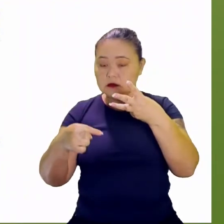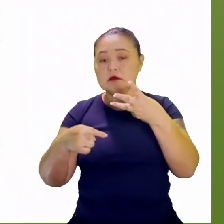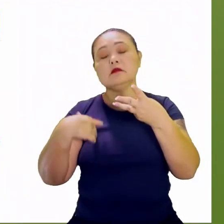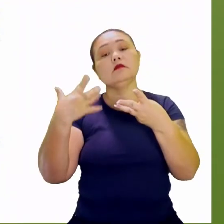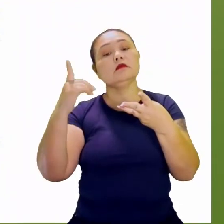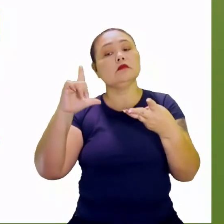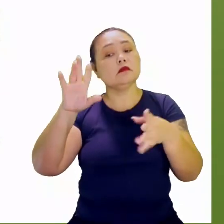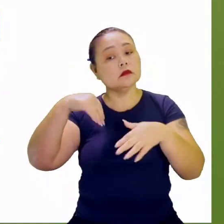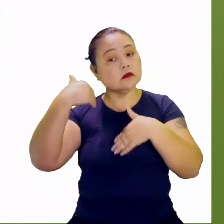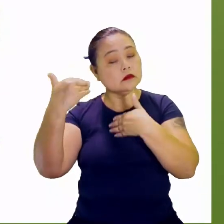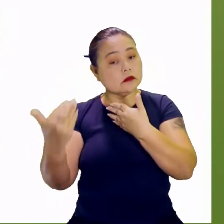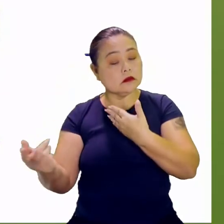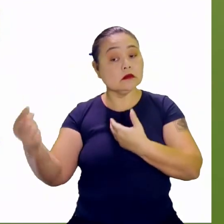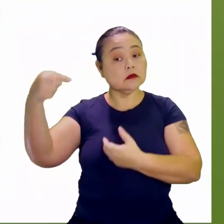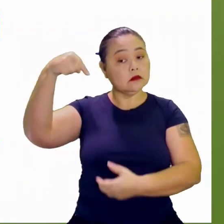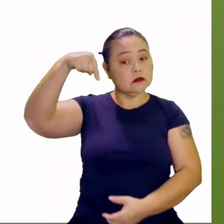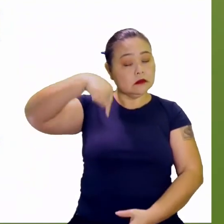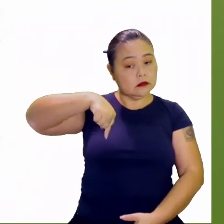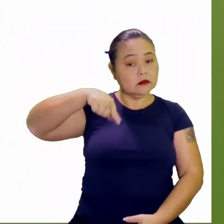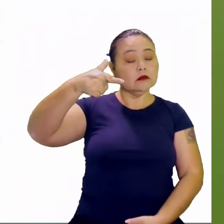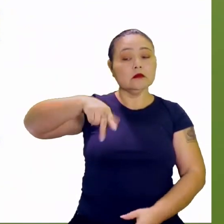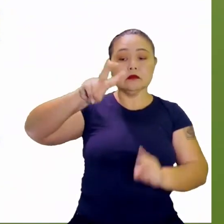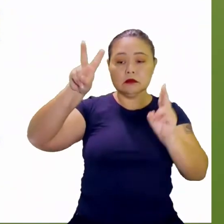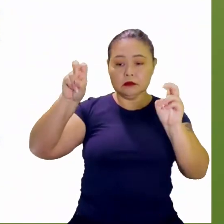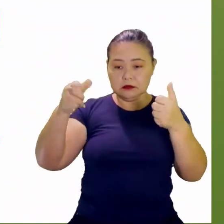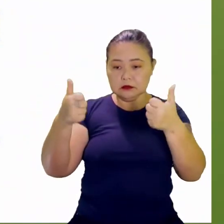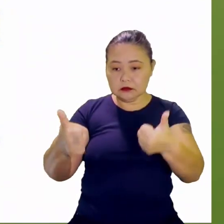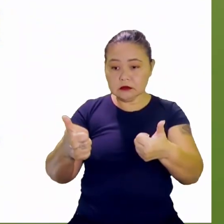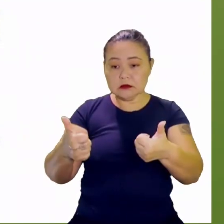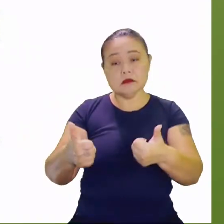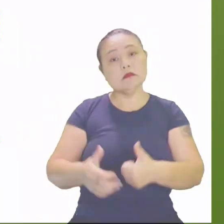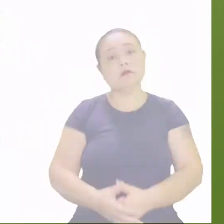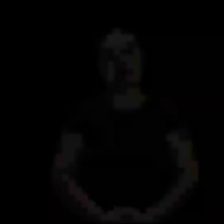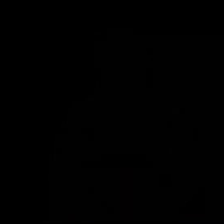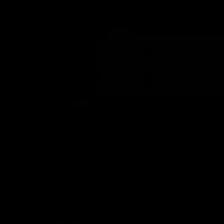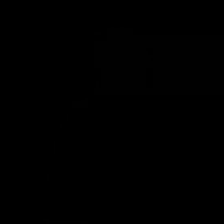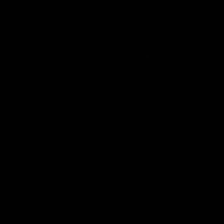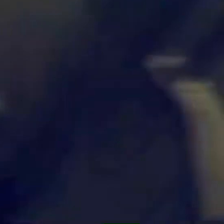isométrica. E aí a gente volta reforçando esse assunto.